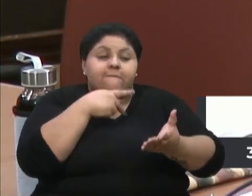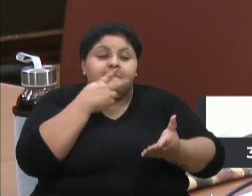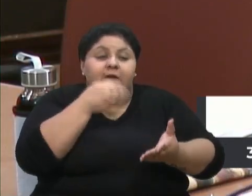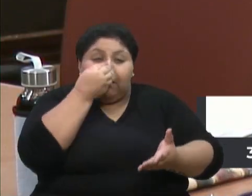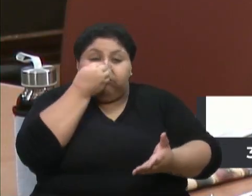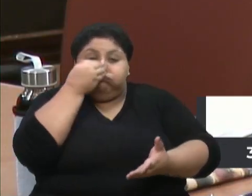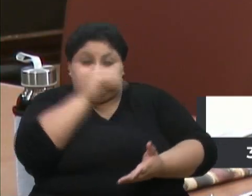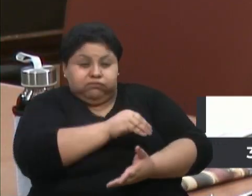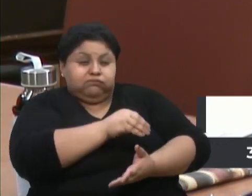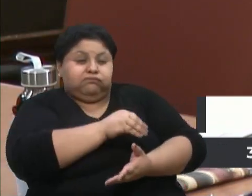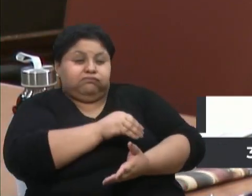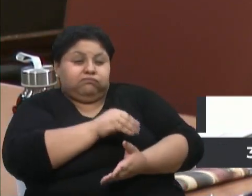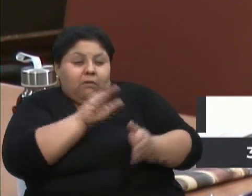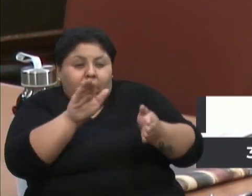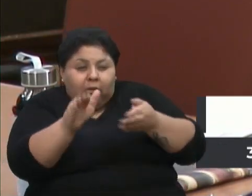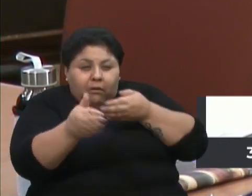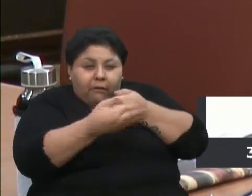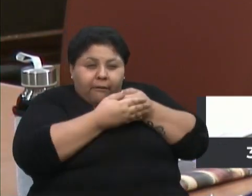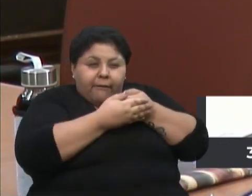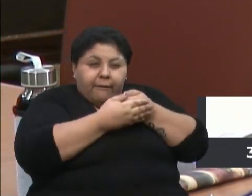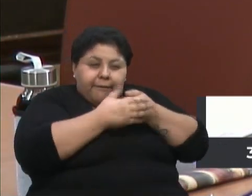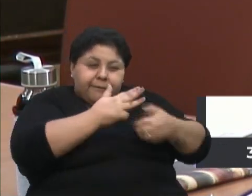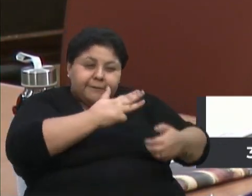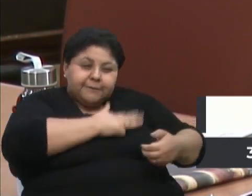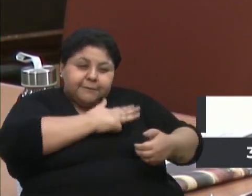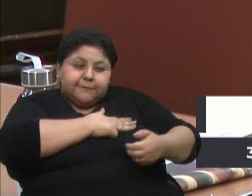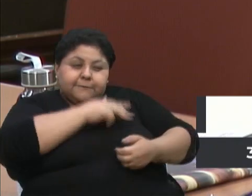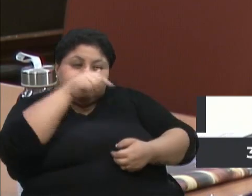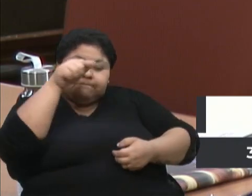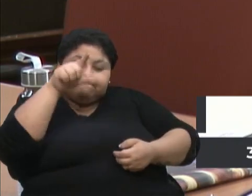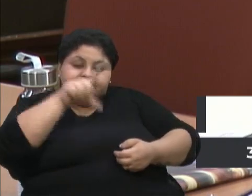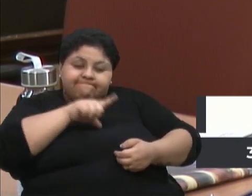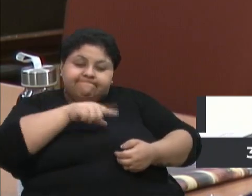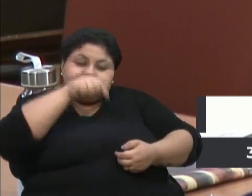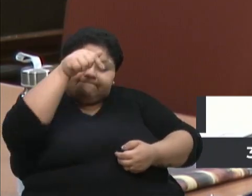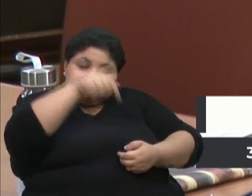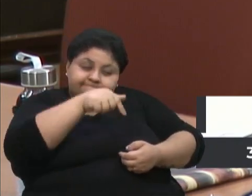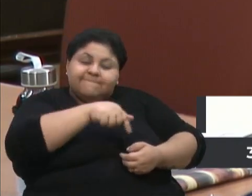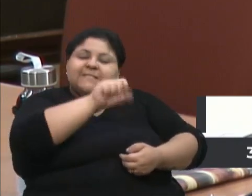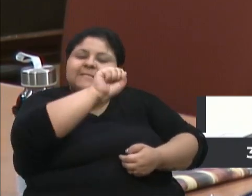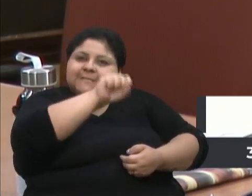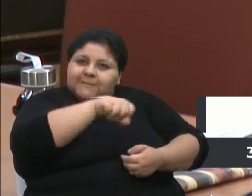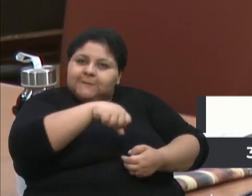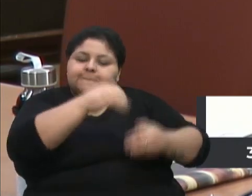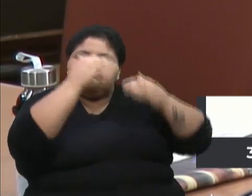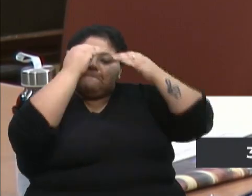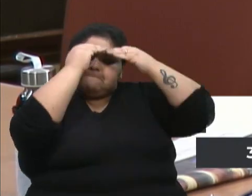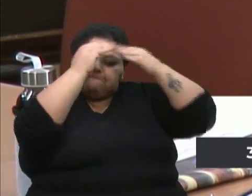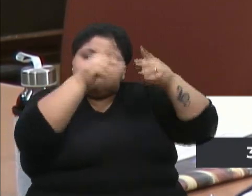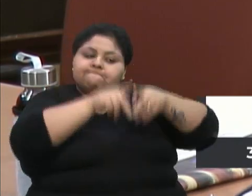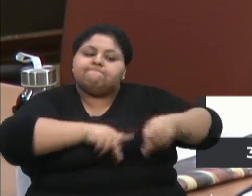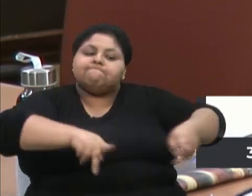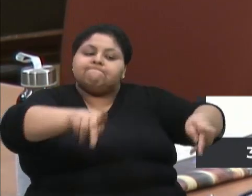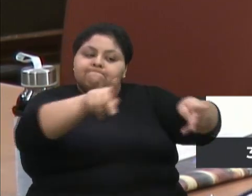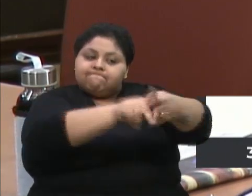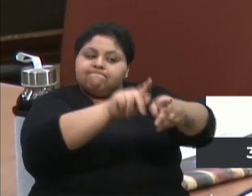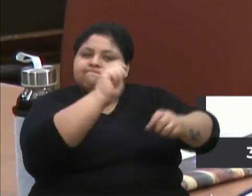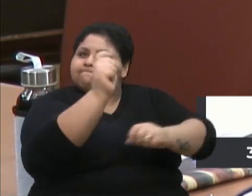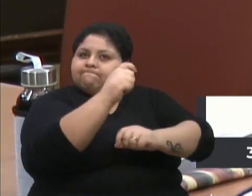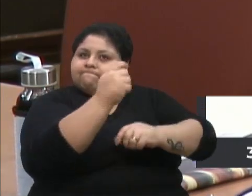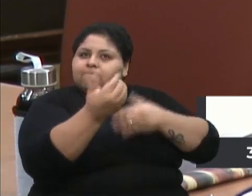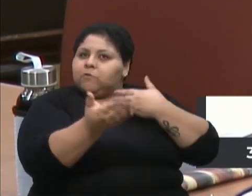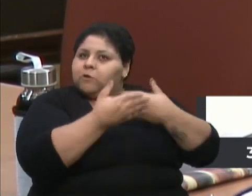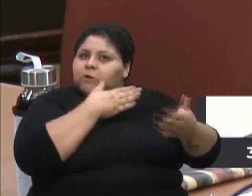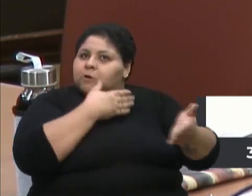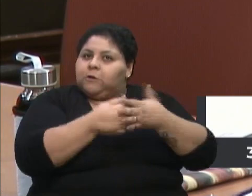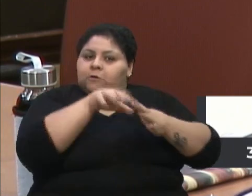aliás, essa omissão do presidente da República, que tinha que estar aqui, sim, em respeito ao povo gaúcho, e não interessa se o